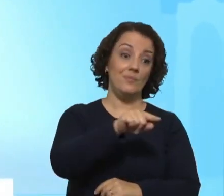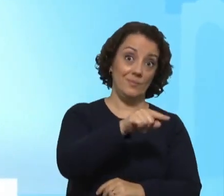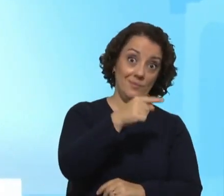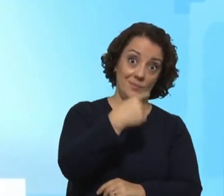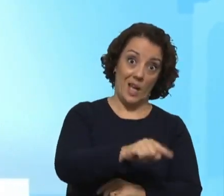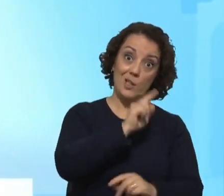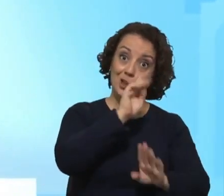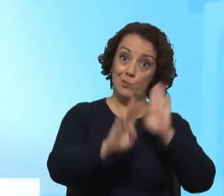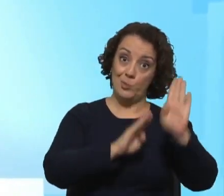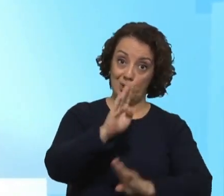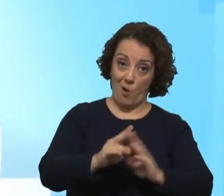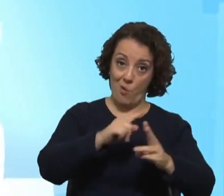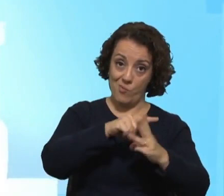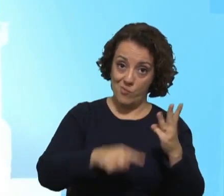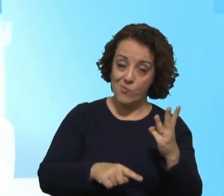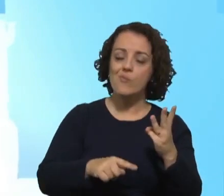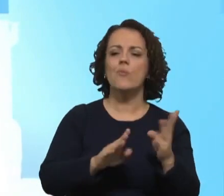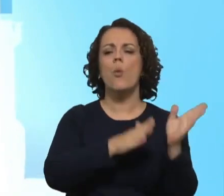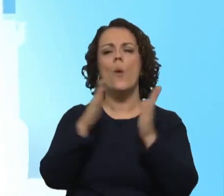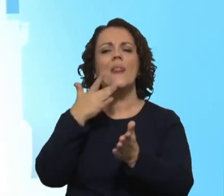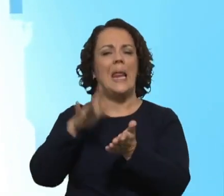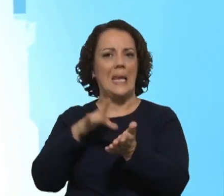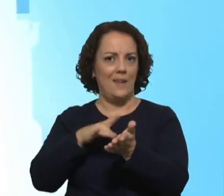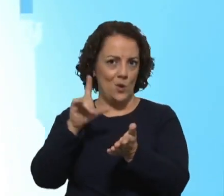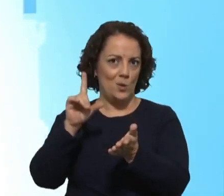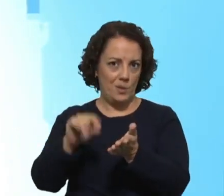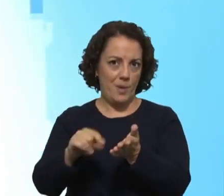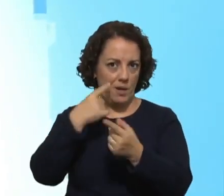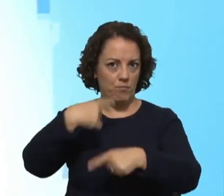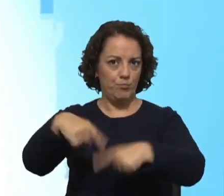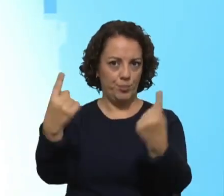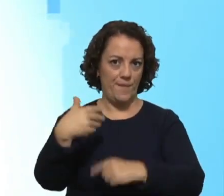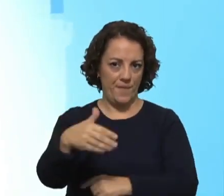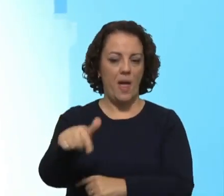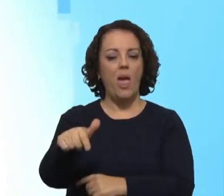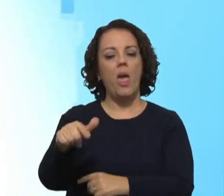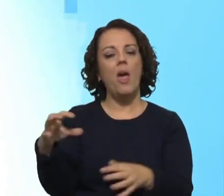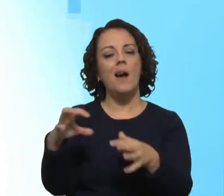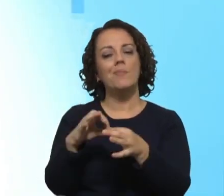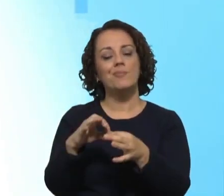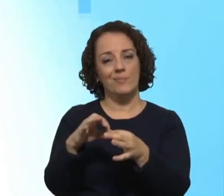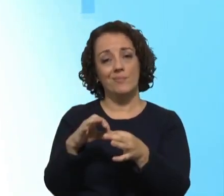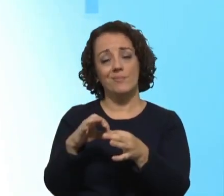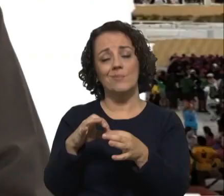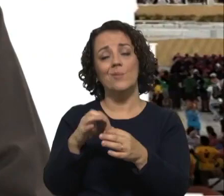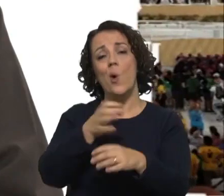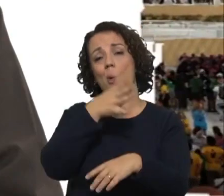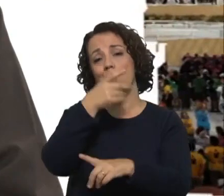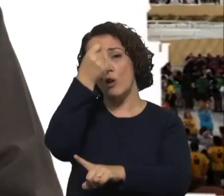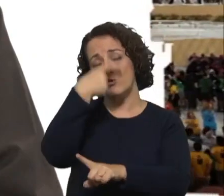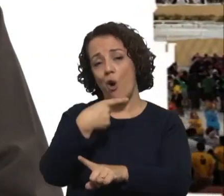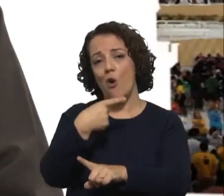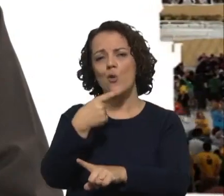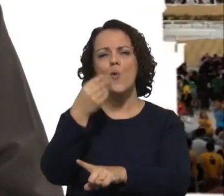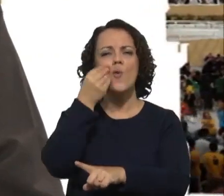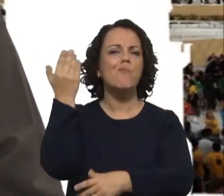que será apresentado e que revisita, ao fim e ao cabo, O que levou São Francisco a